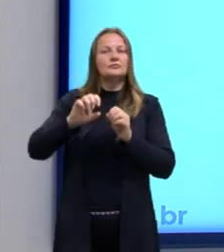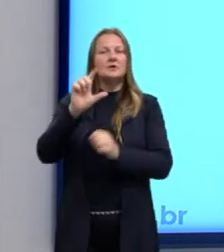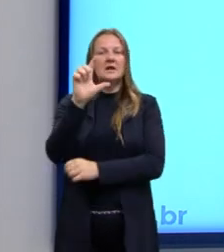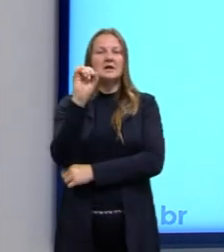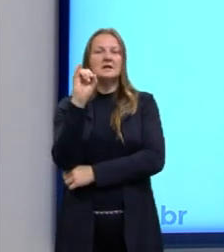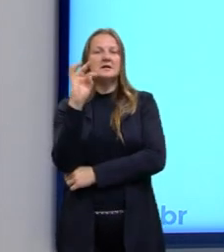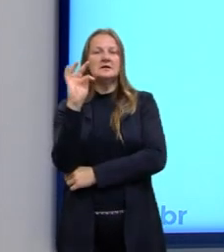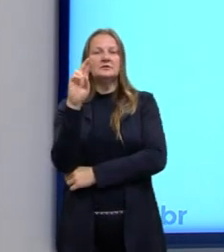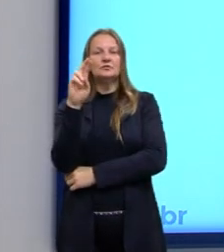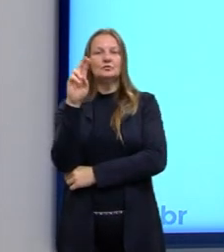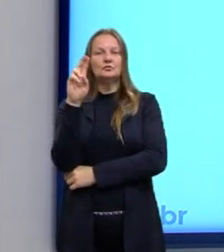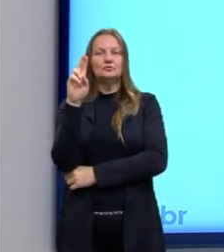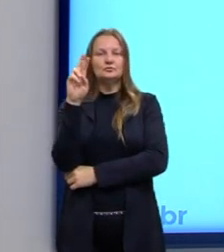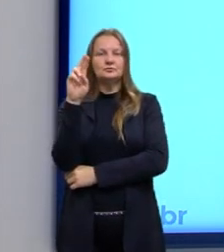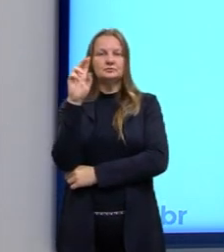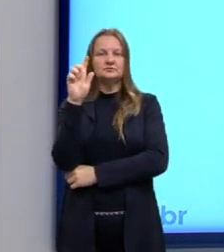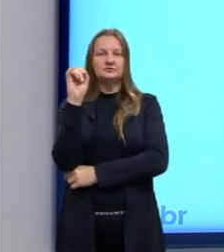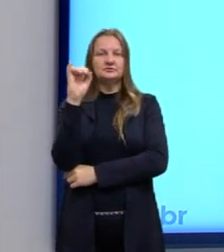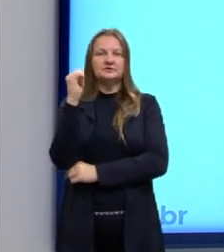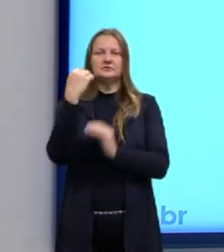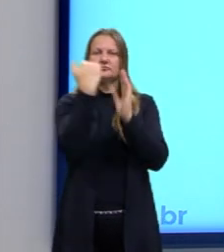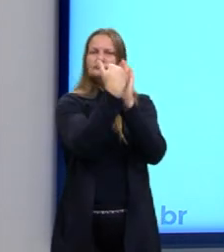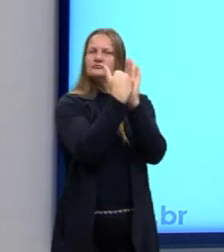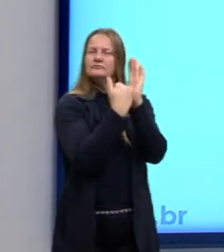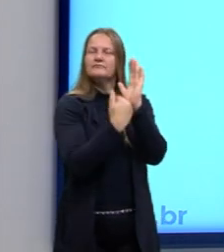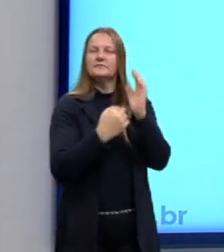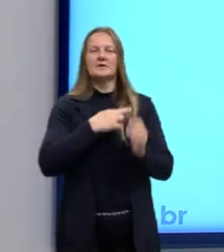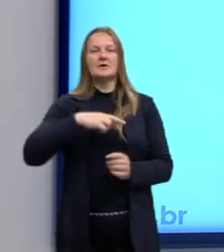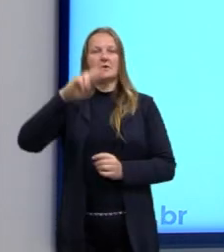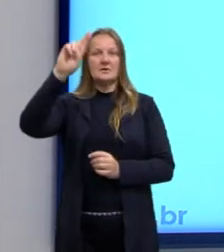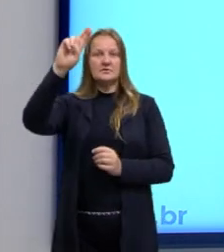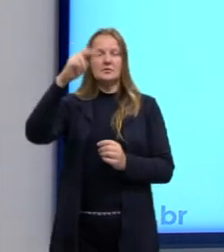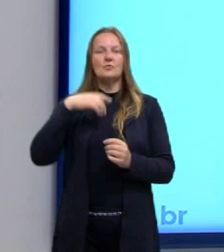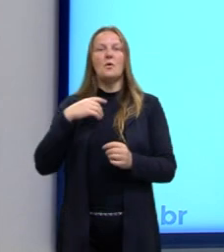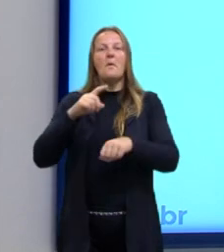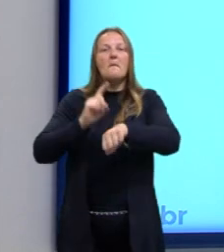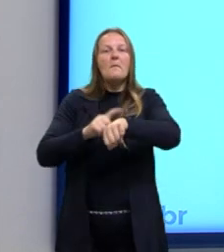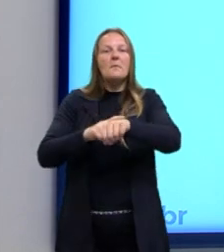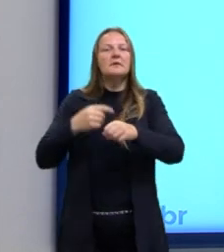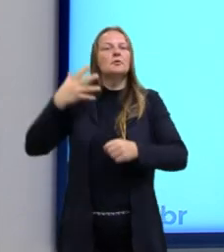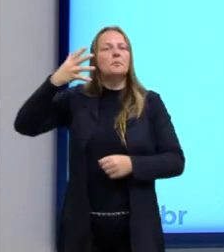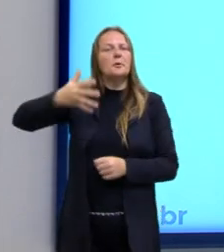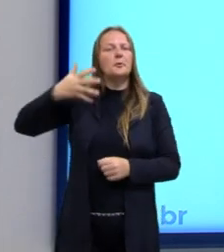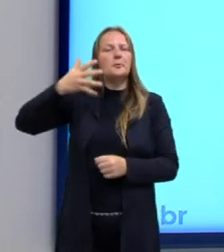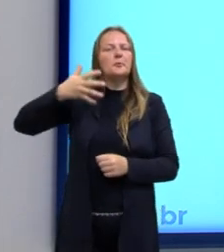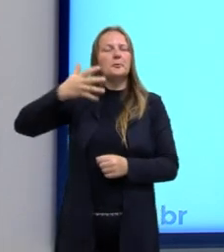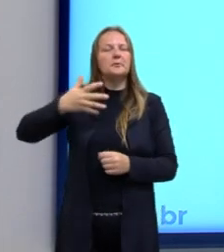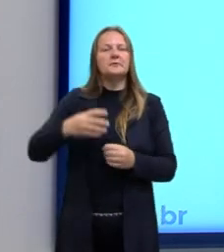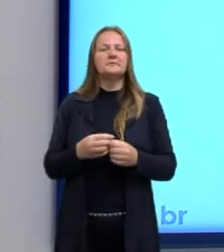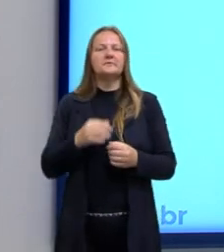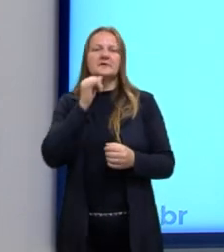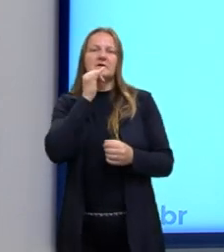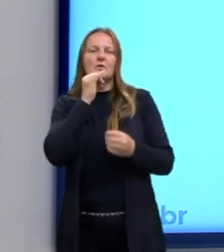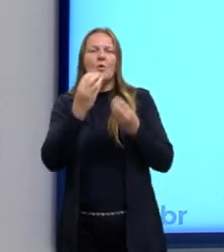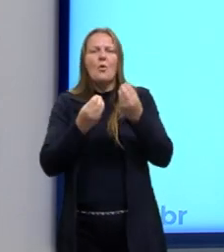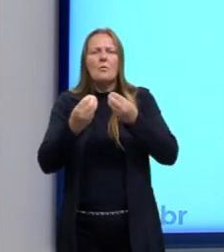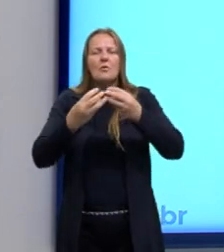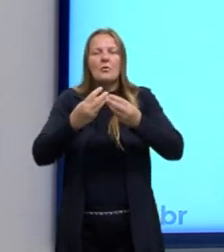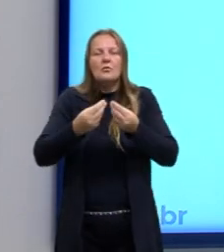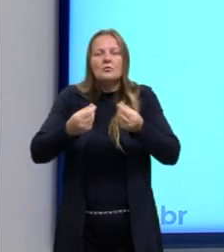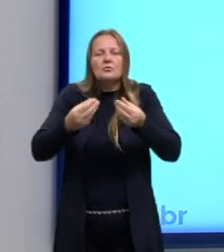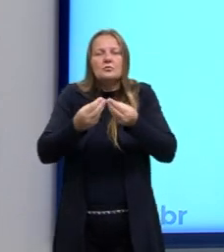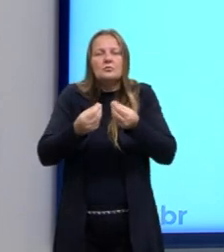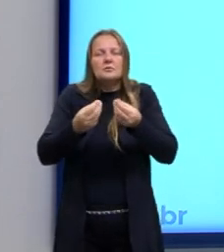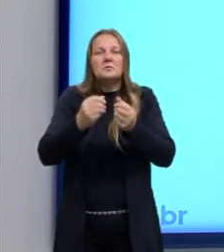nas religiões né Por exemplo no momento da transubstanciação na região católica a